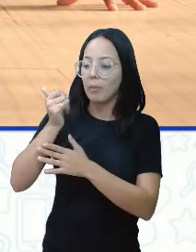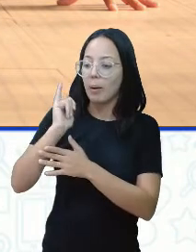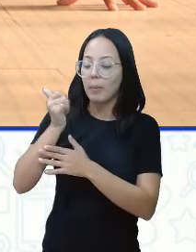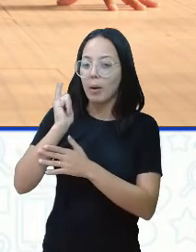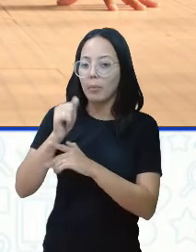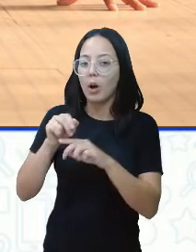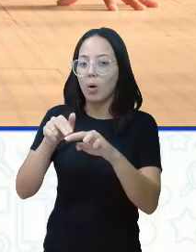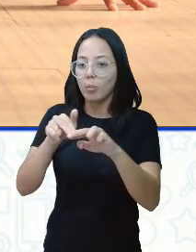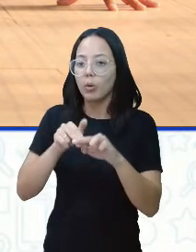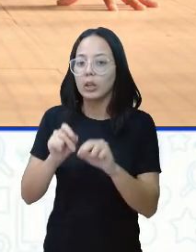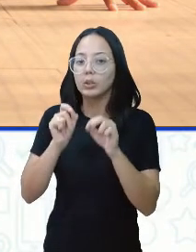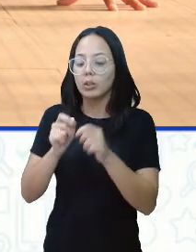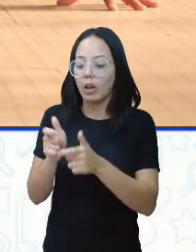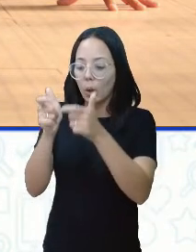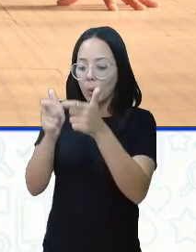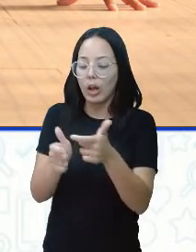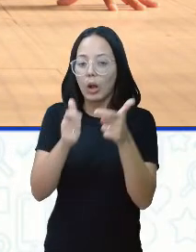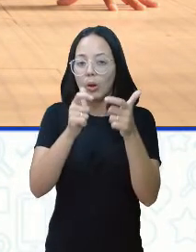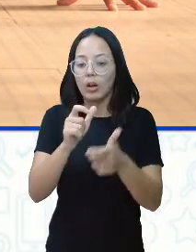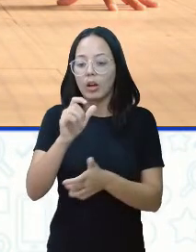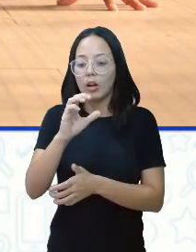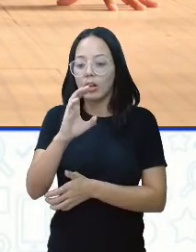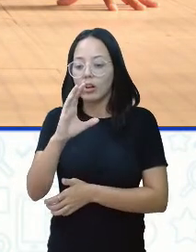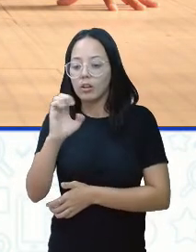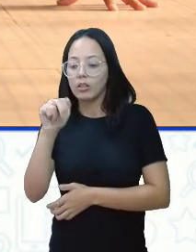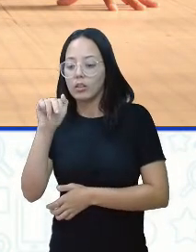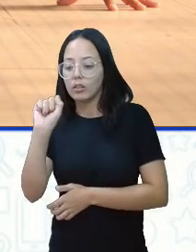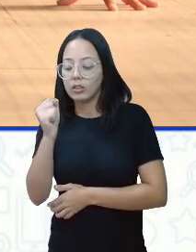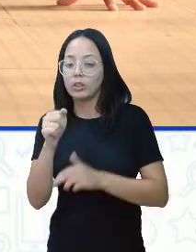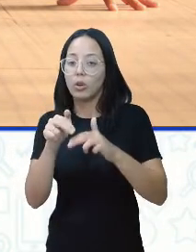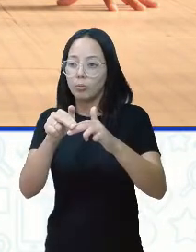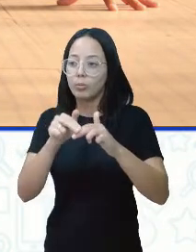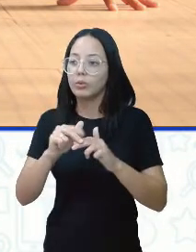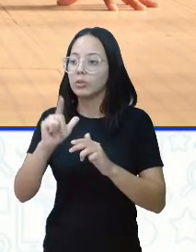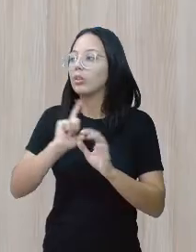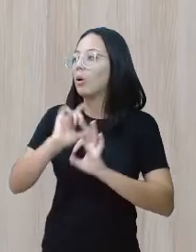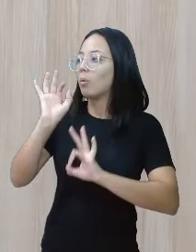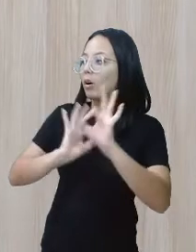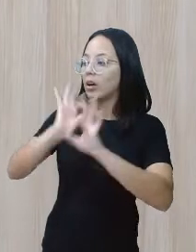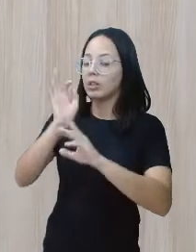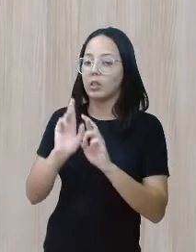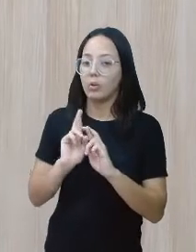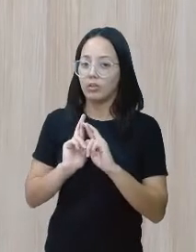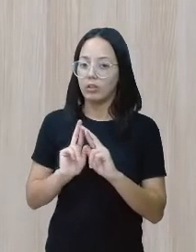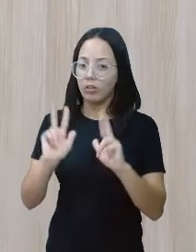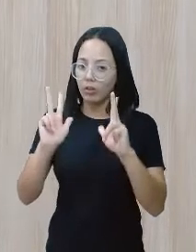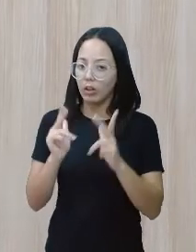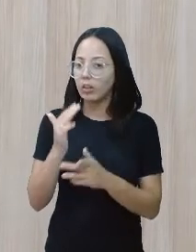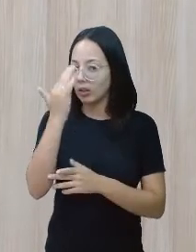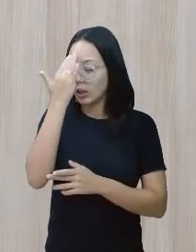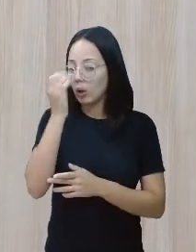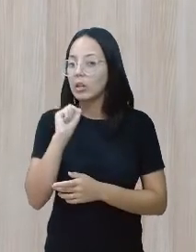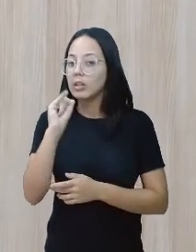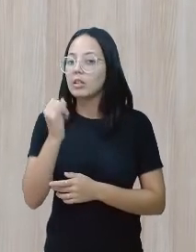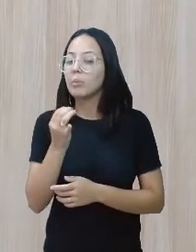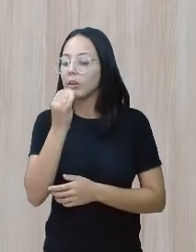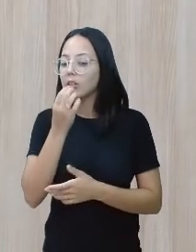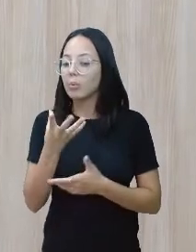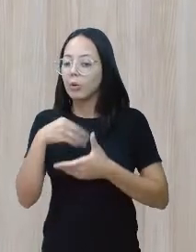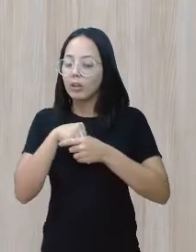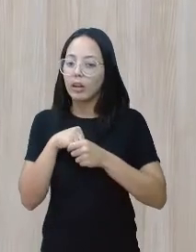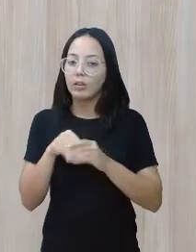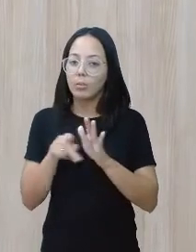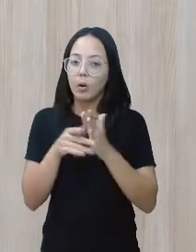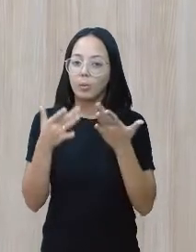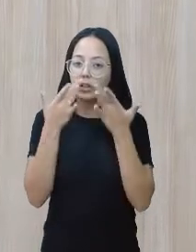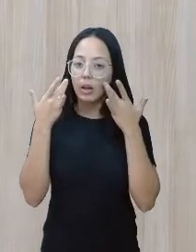cortada pela marcação das cenas. Então a gente tem uma organização diferente, né? Então, se na peça teatral a